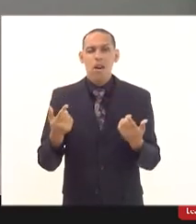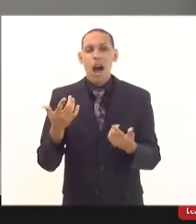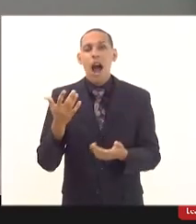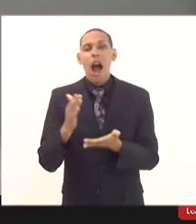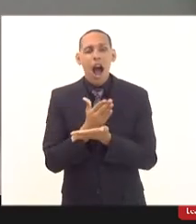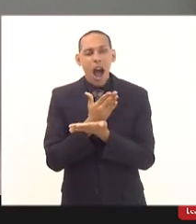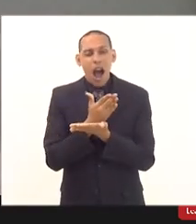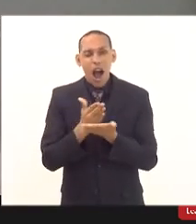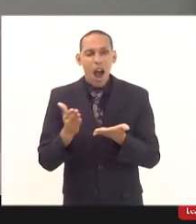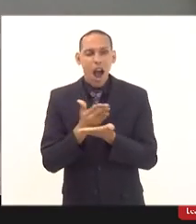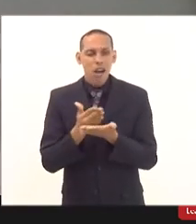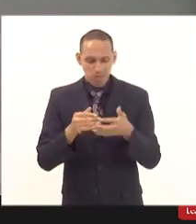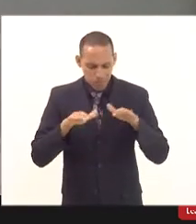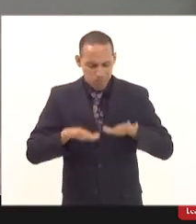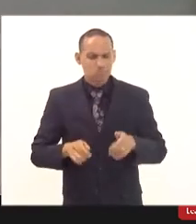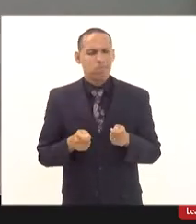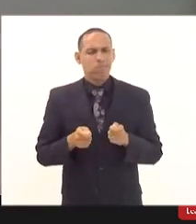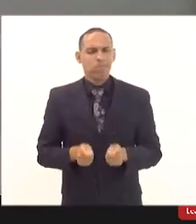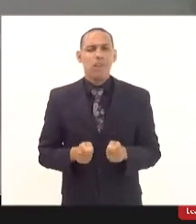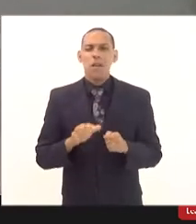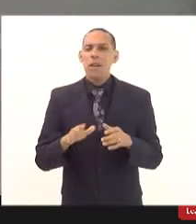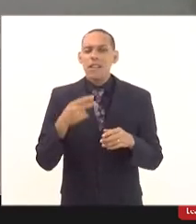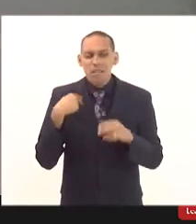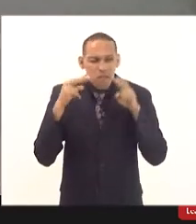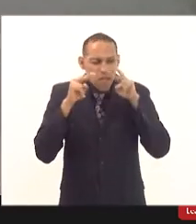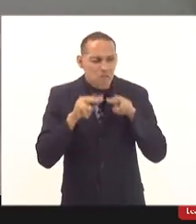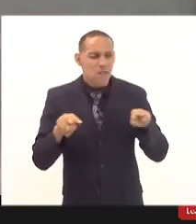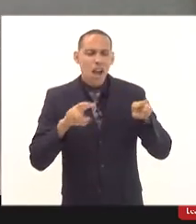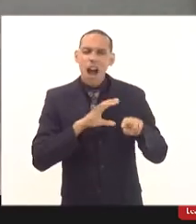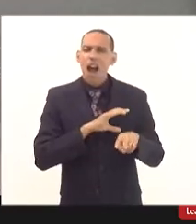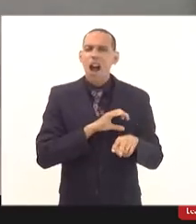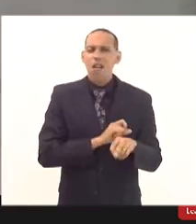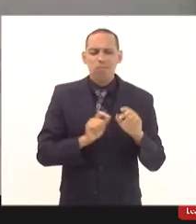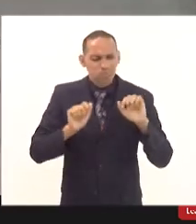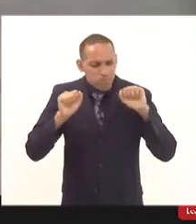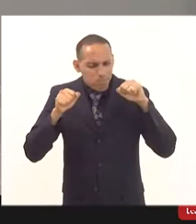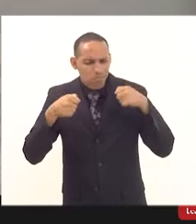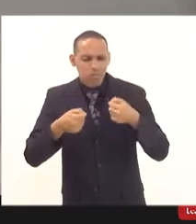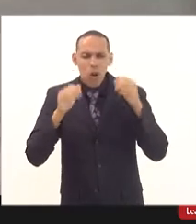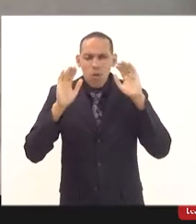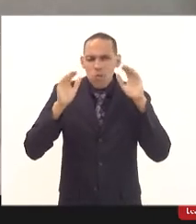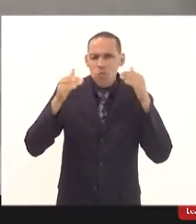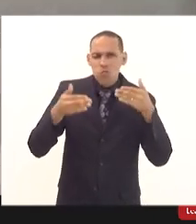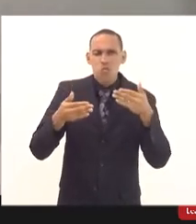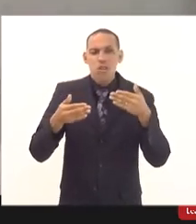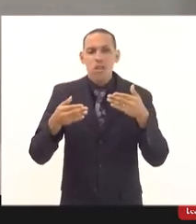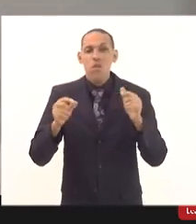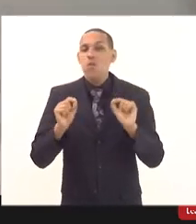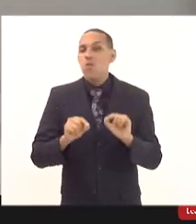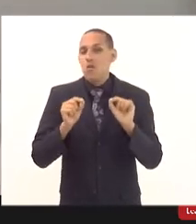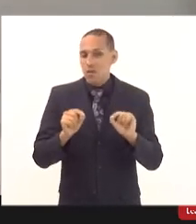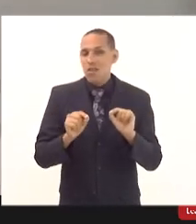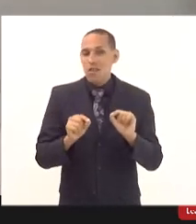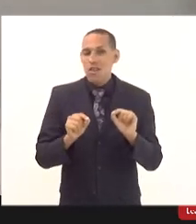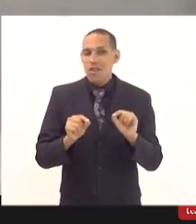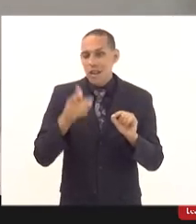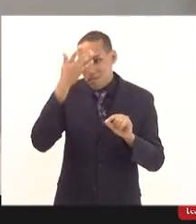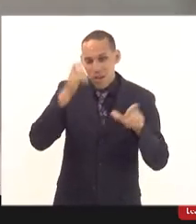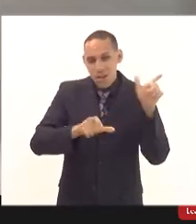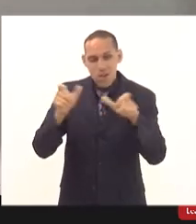Mas eu tive assim uma grata surpresa de ver a dedicação amor que as pessoas tinham por essa instituição e pelo Ah